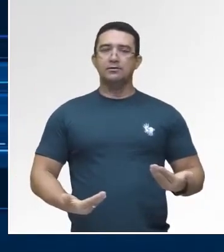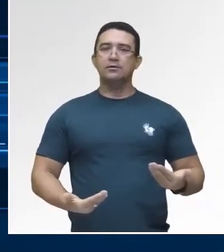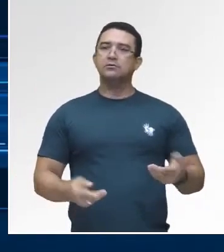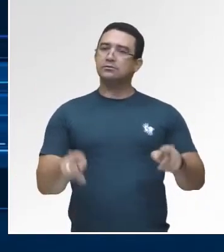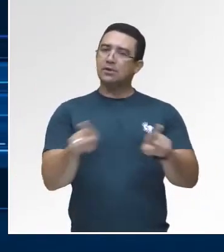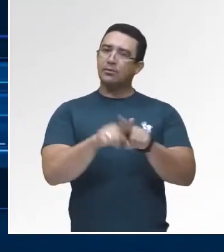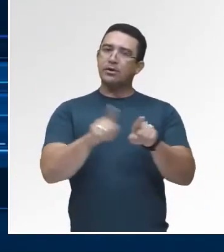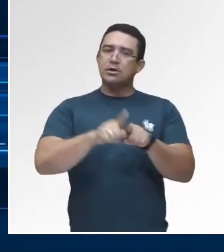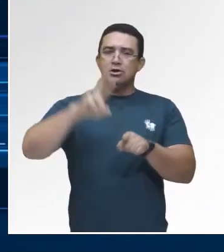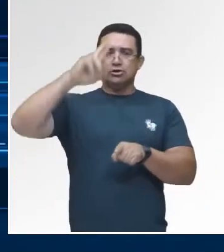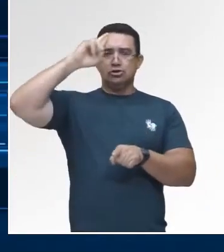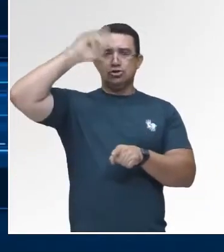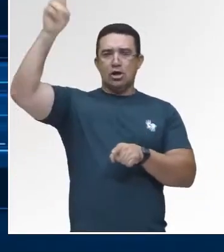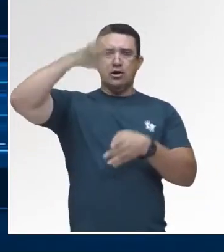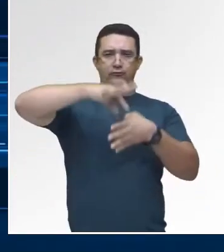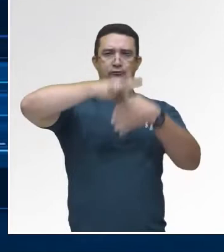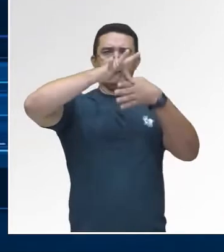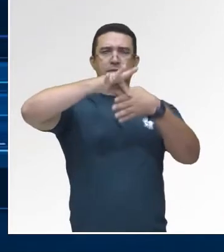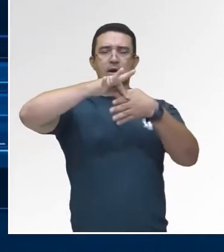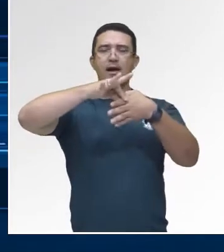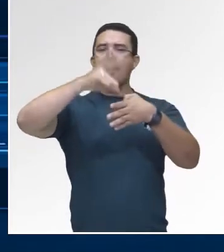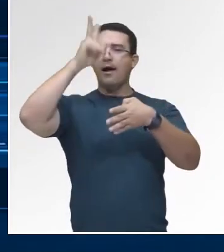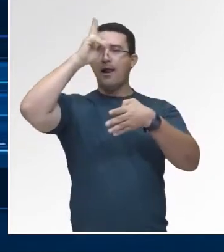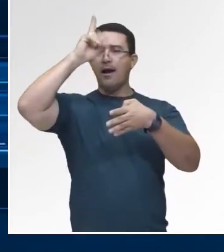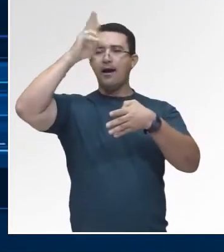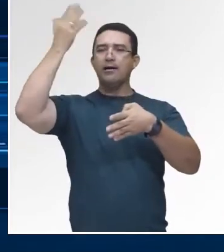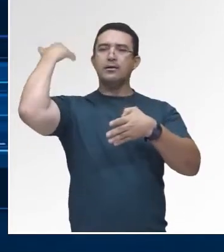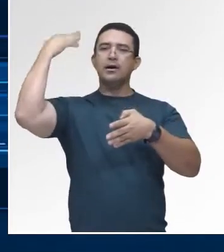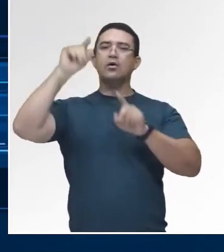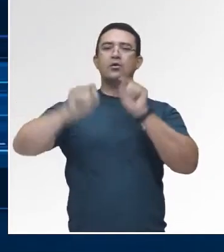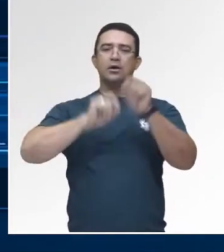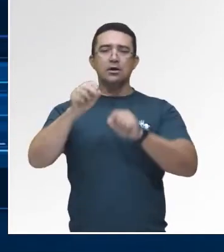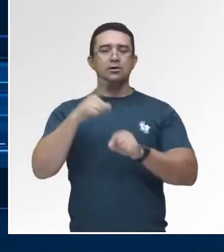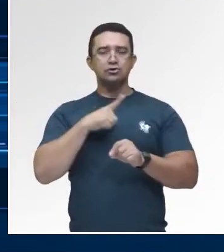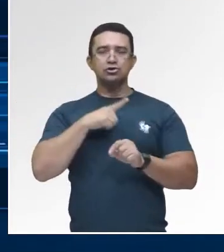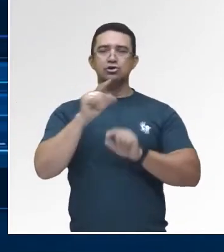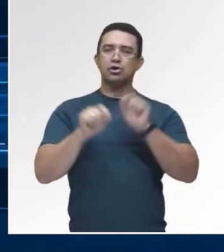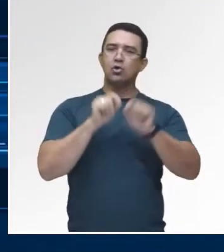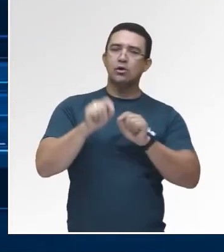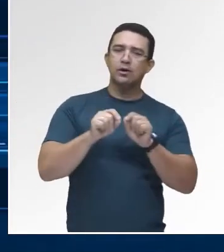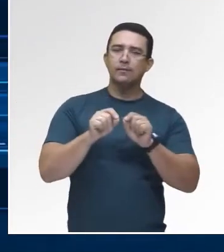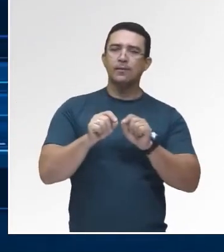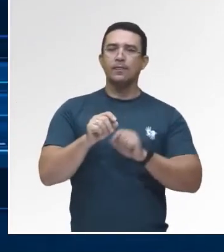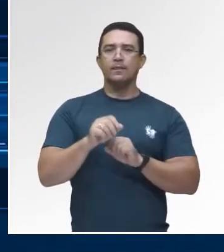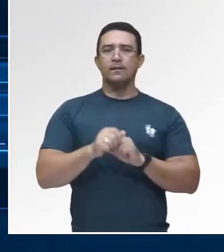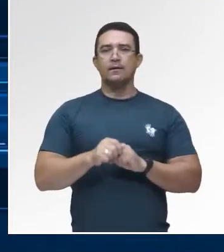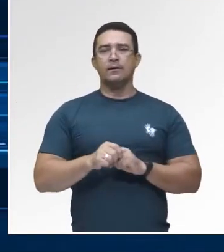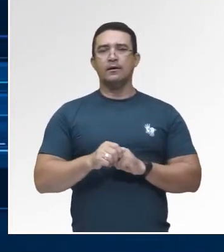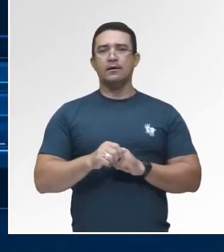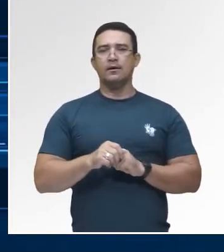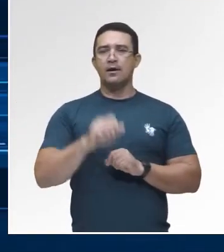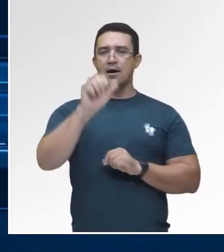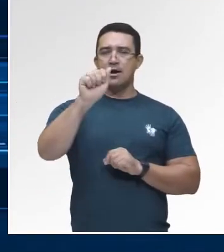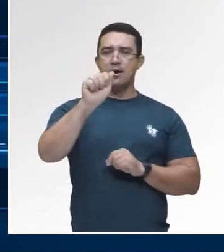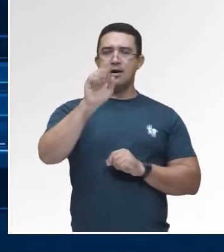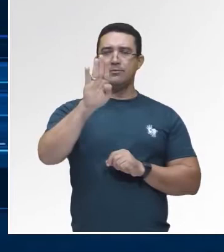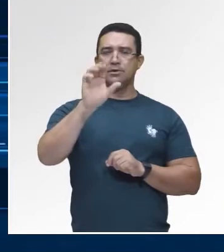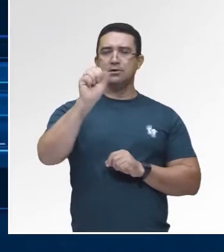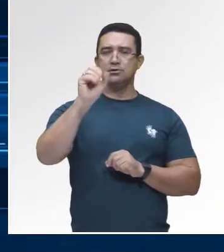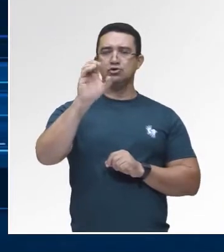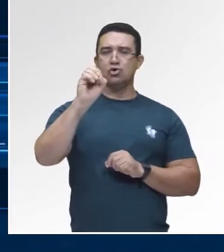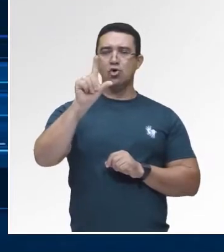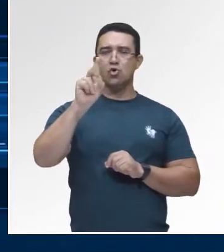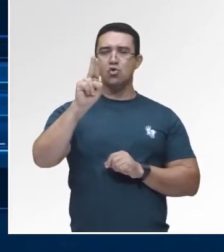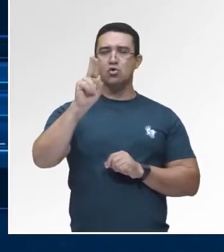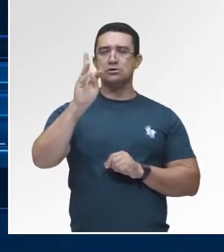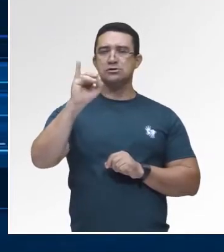porque lembrando que na época anterior, havia ali o absolutismo, né, o absolutismo que era os reis.